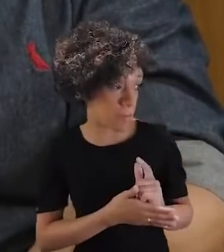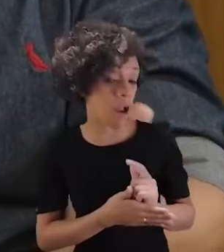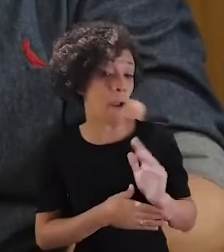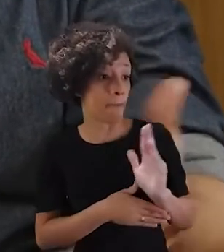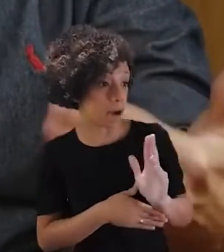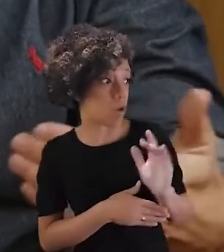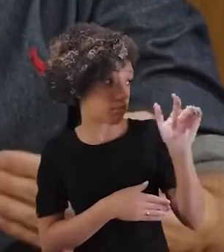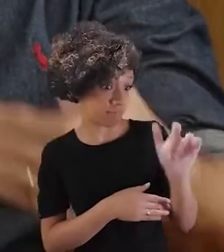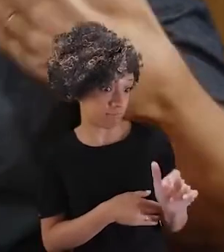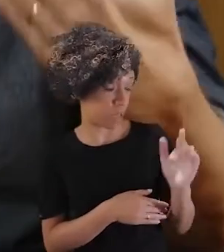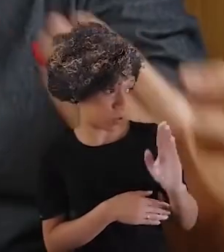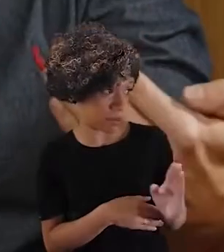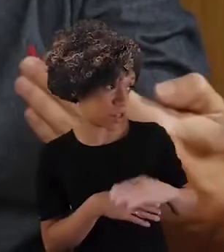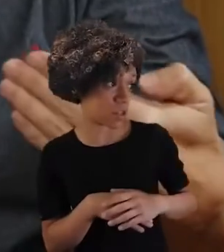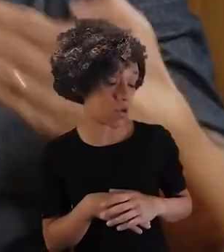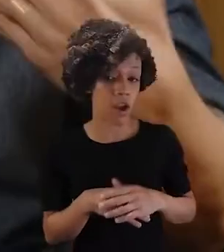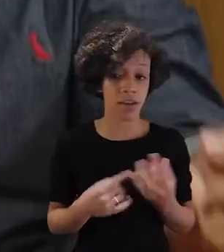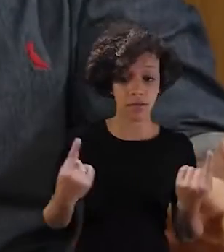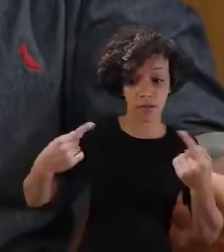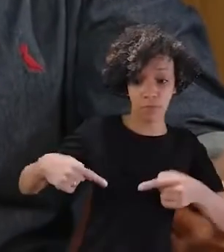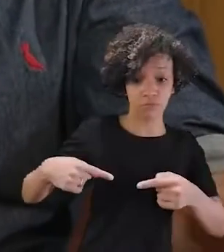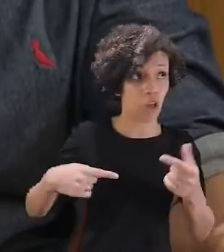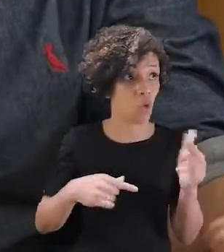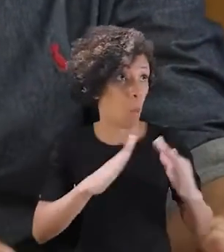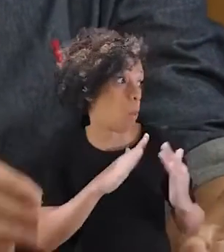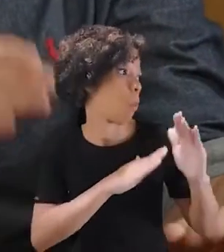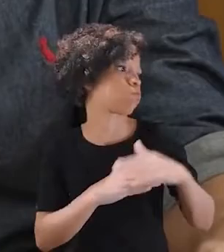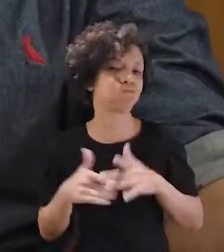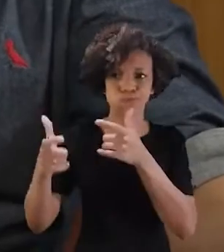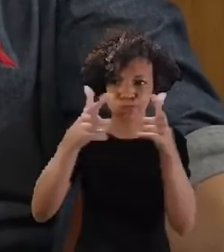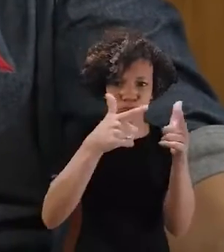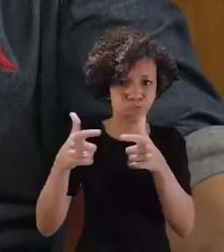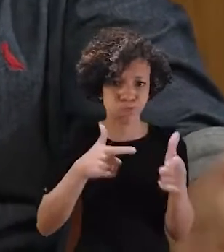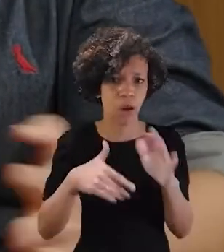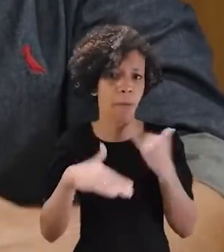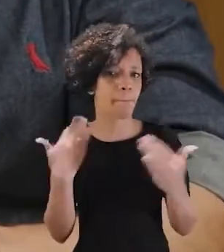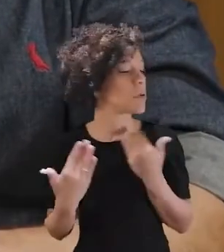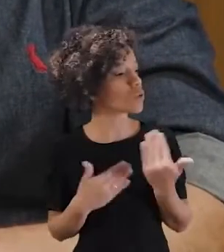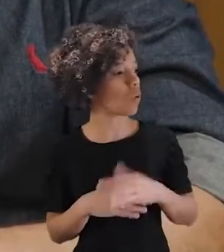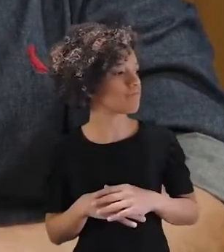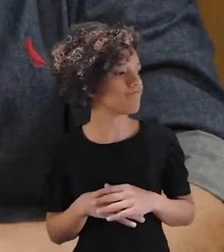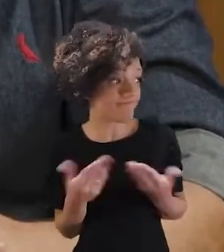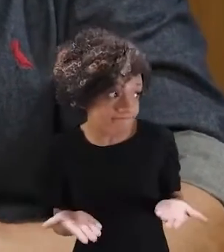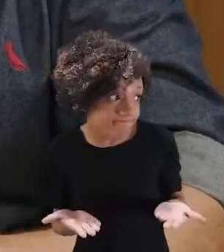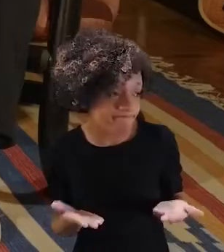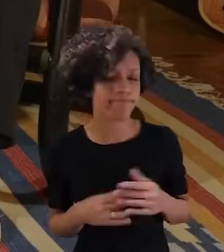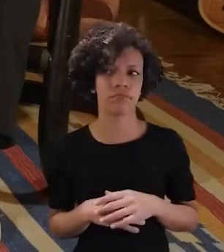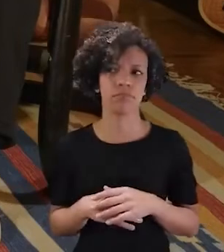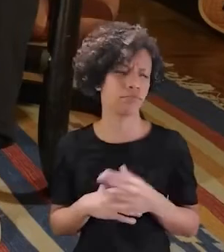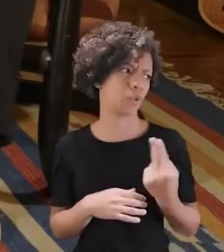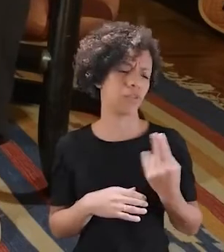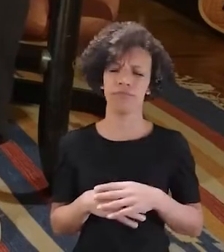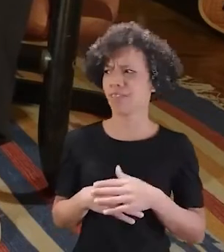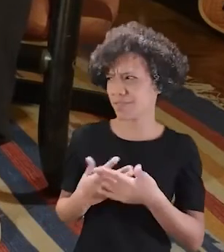maconha no Brasil compra da mão de uma pessoa que disputa território com outra facção logo matar seres humanos tá E então não dá